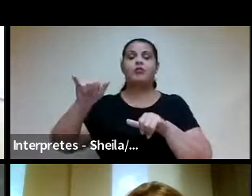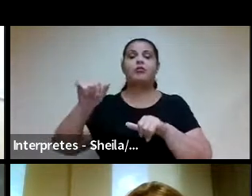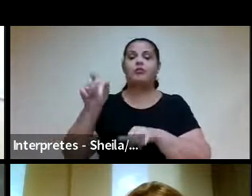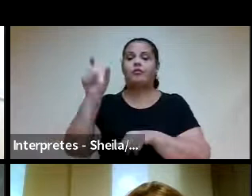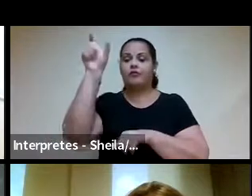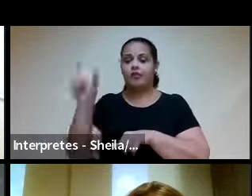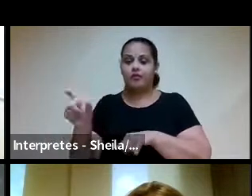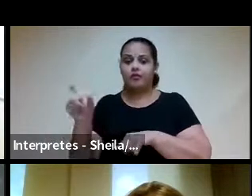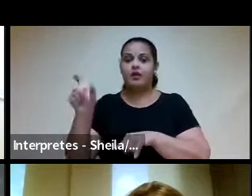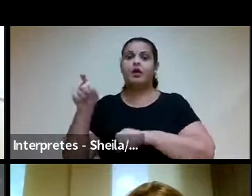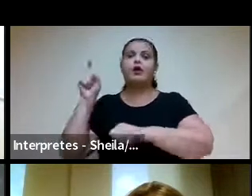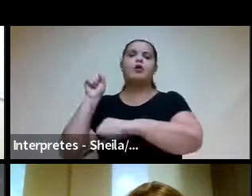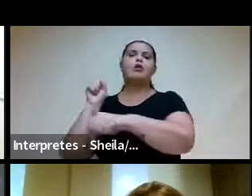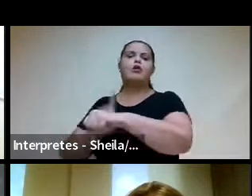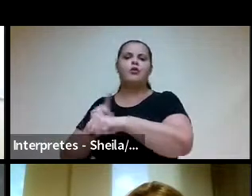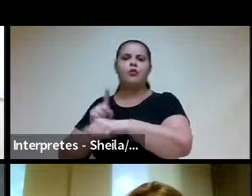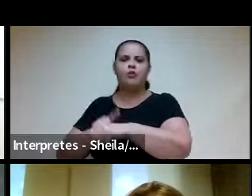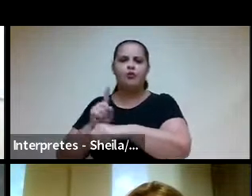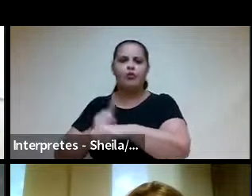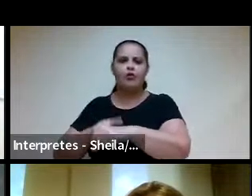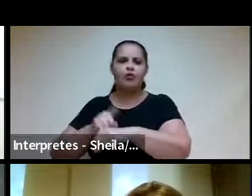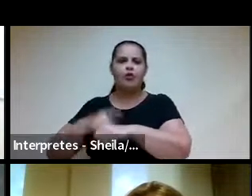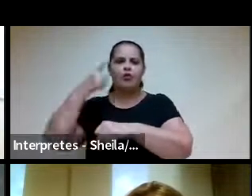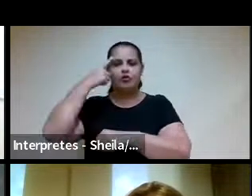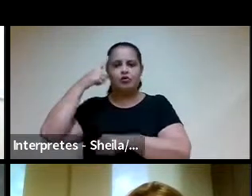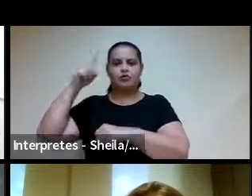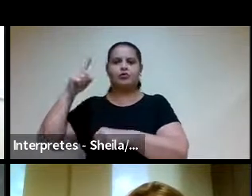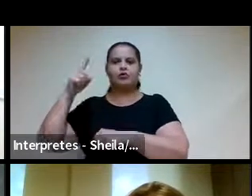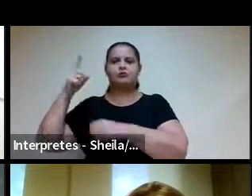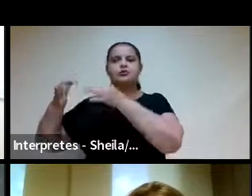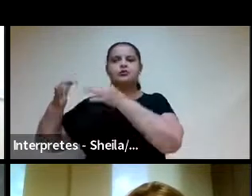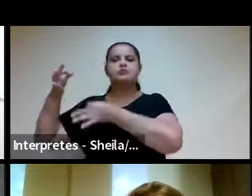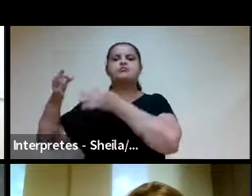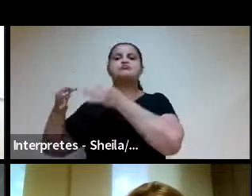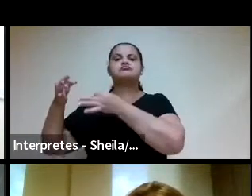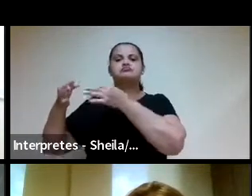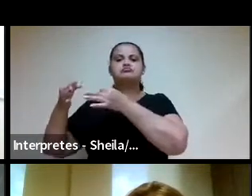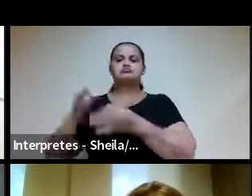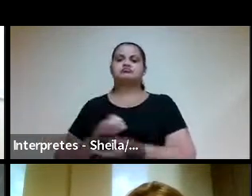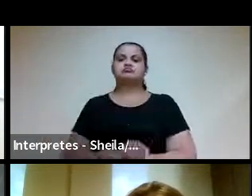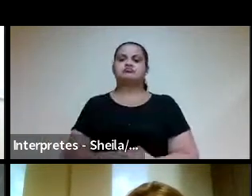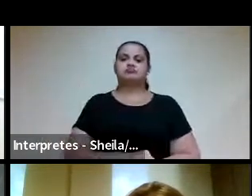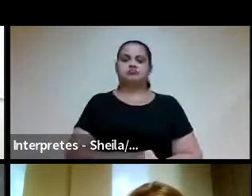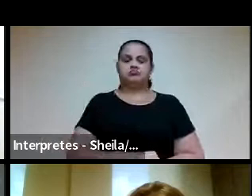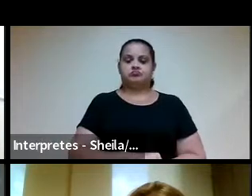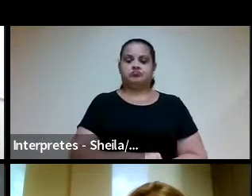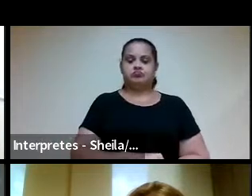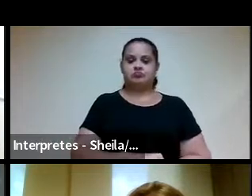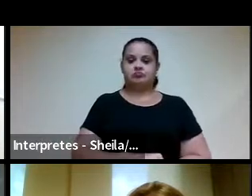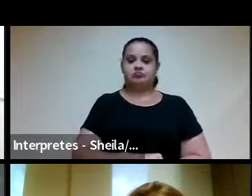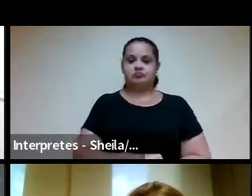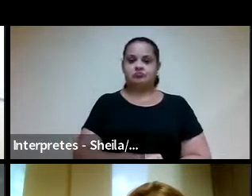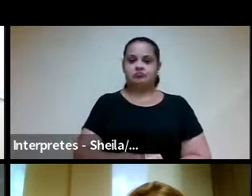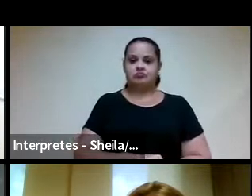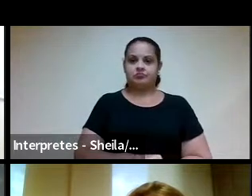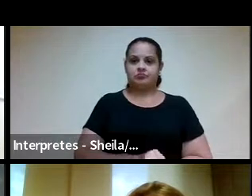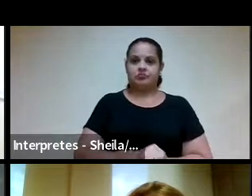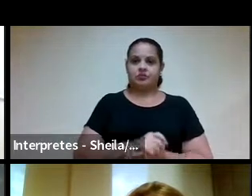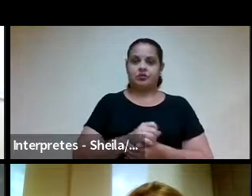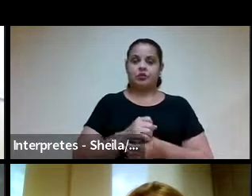da audiência designada, dispensando-se a intimação do juízo. Parágrafo 1º. A intimação deverá ser realizada por carta com aviso de